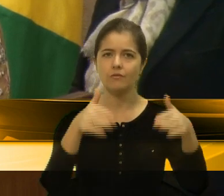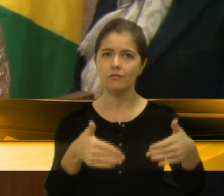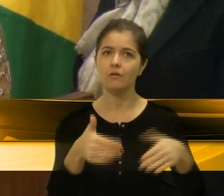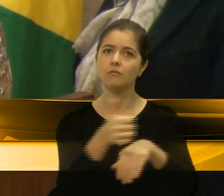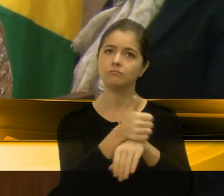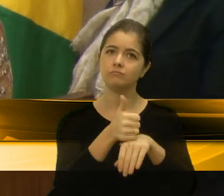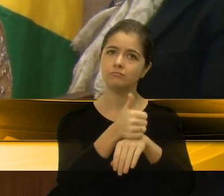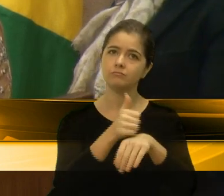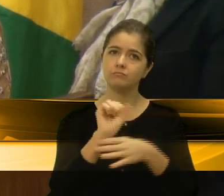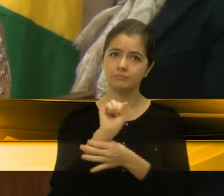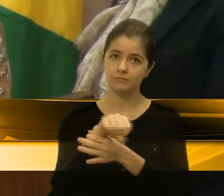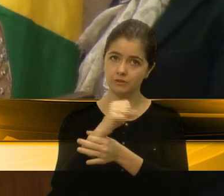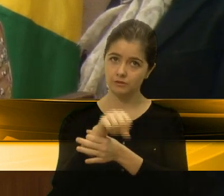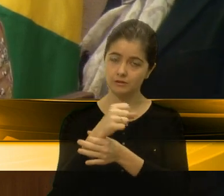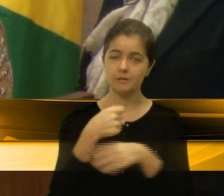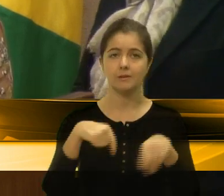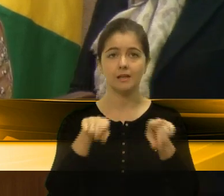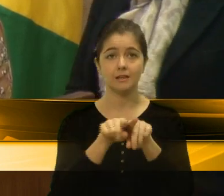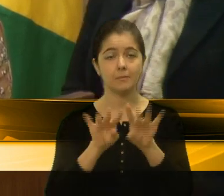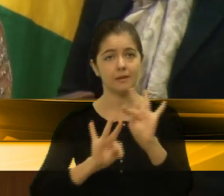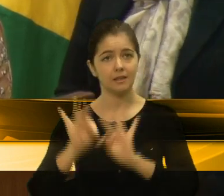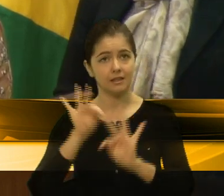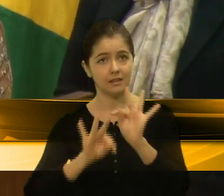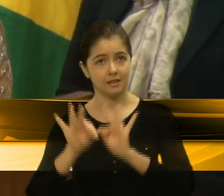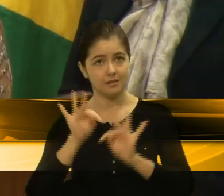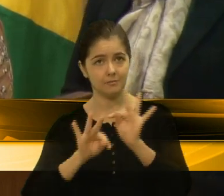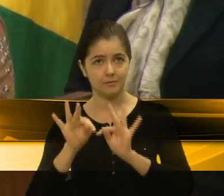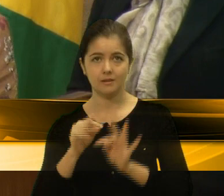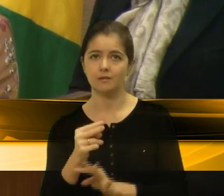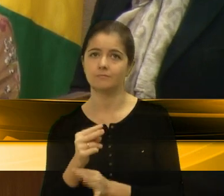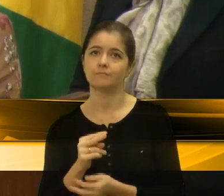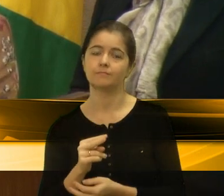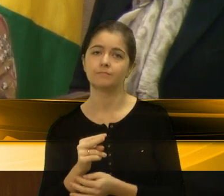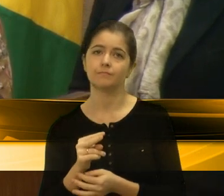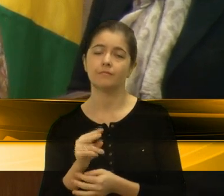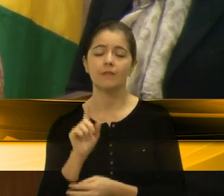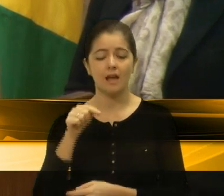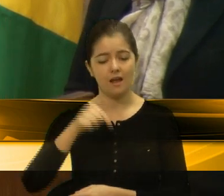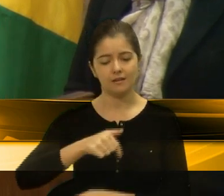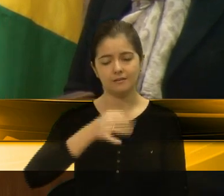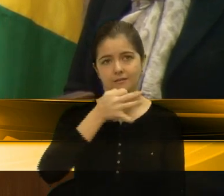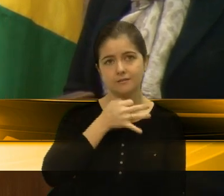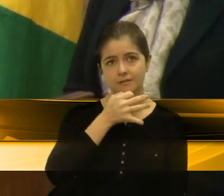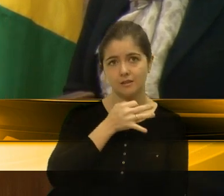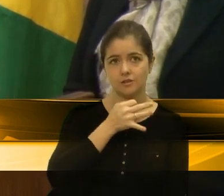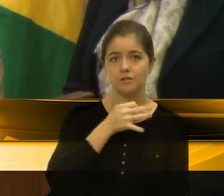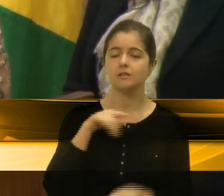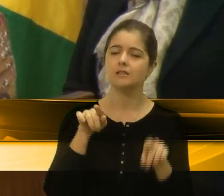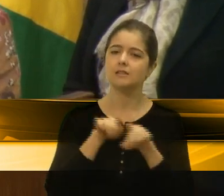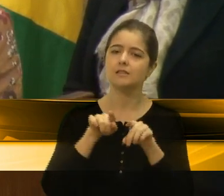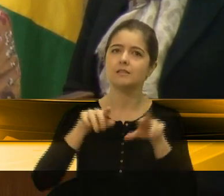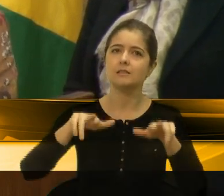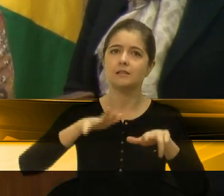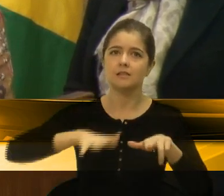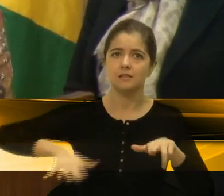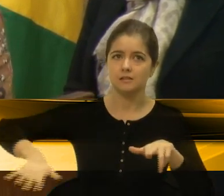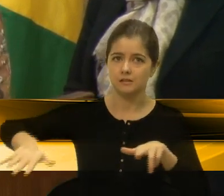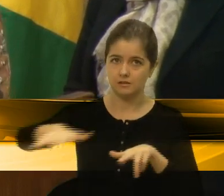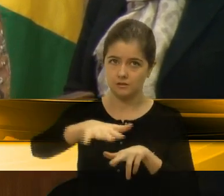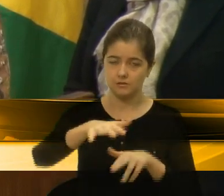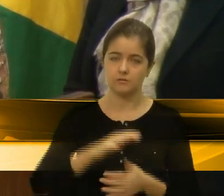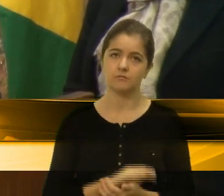de fisioterapia e terapia ocupacional da cidade de Caxias do Sul e região.